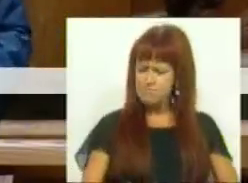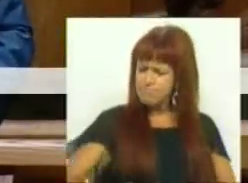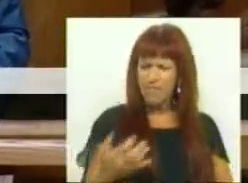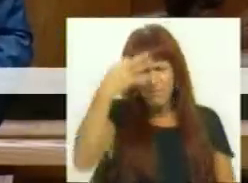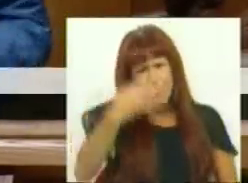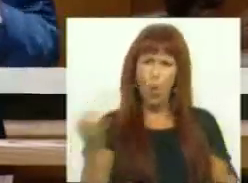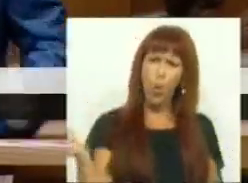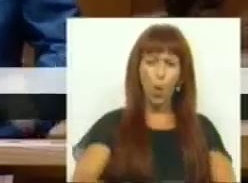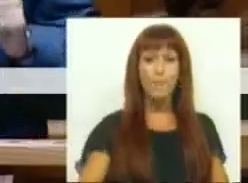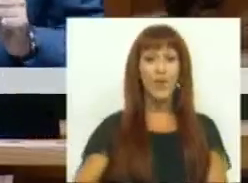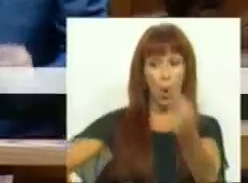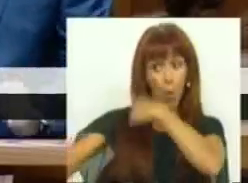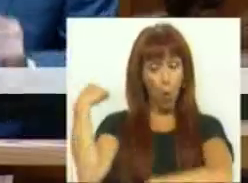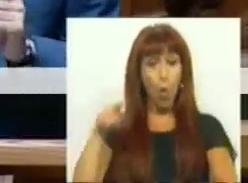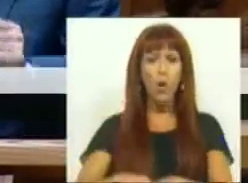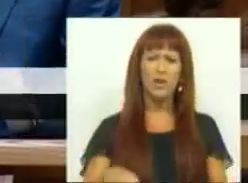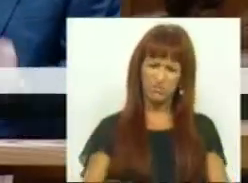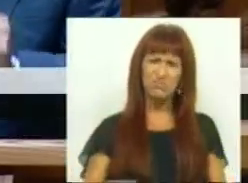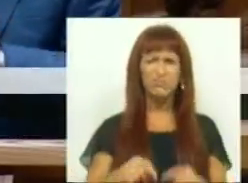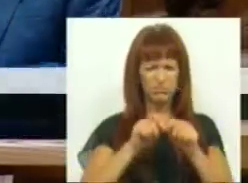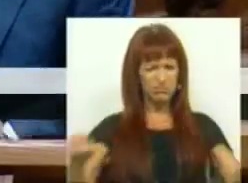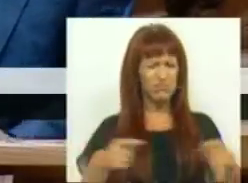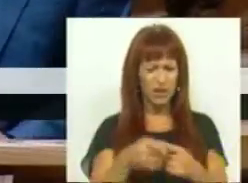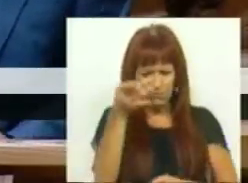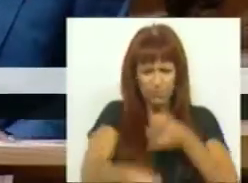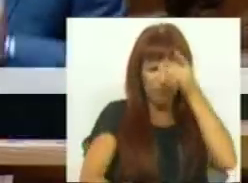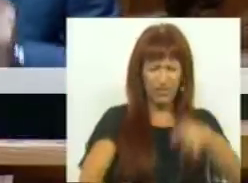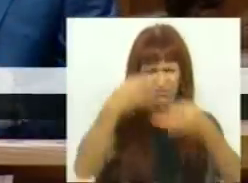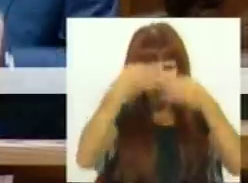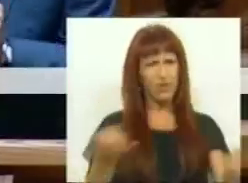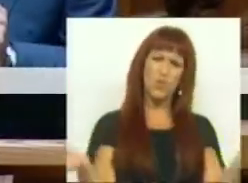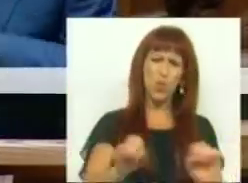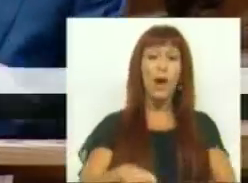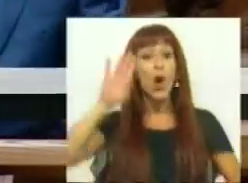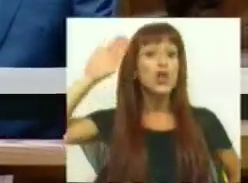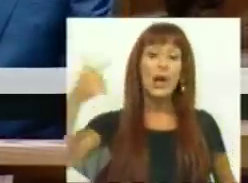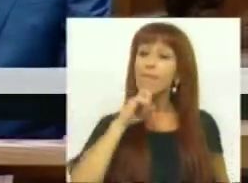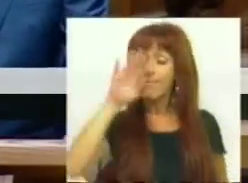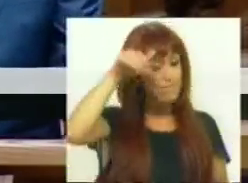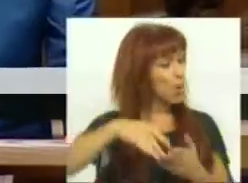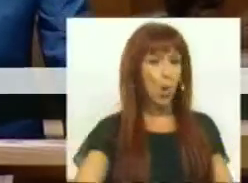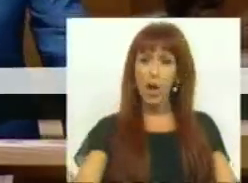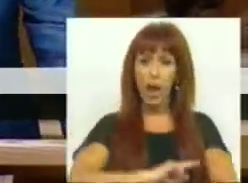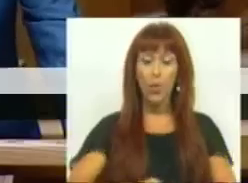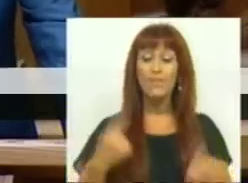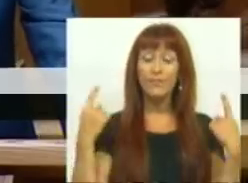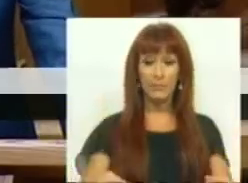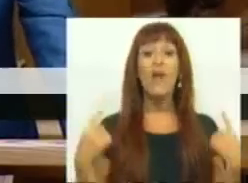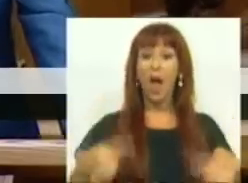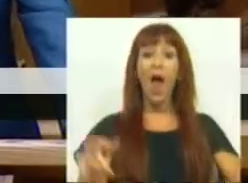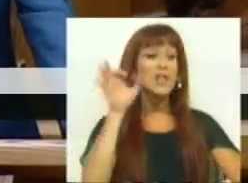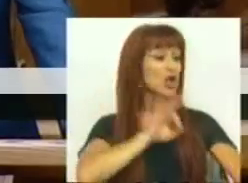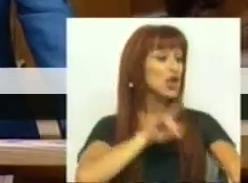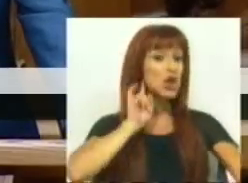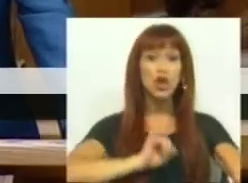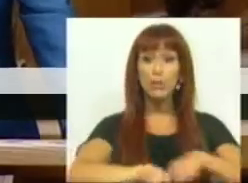indignidade. E ontem nós passámos essa linha da indignidade. Sabemos que não pode resultar. Haverá, senhoras